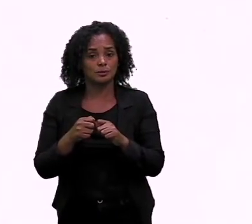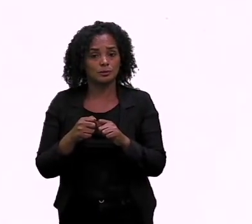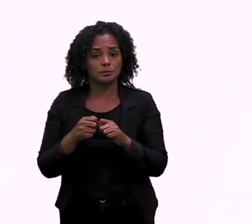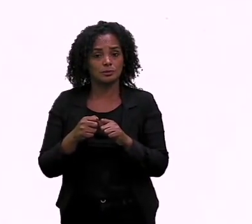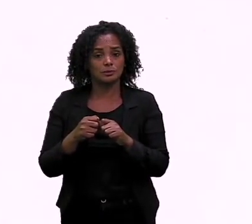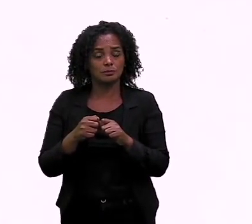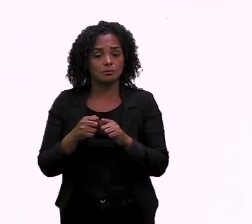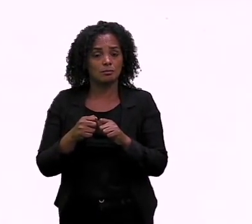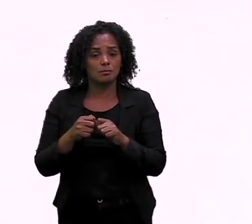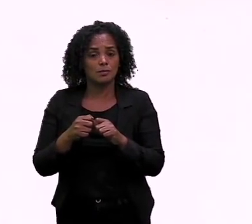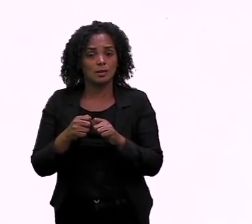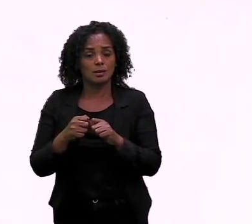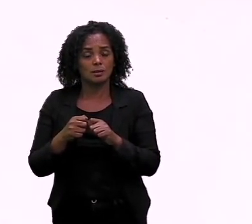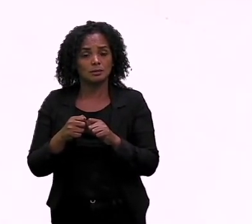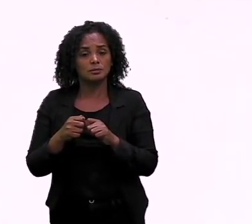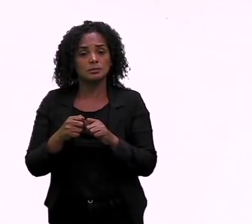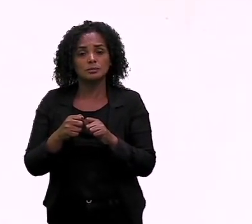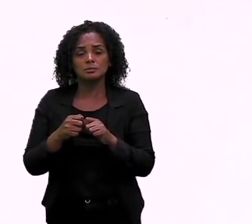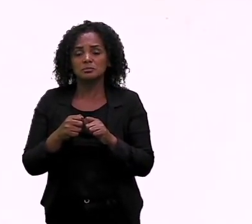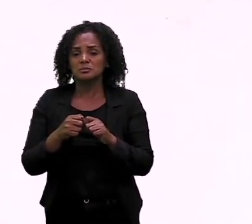Pode só bater.